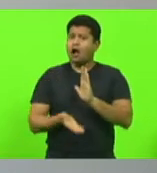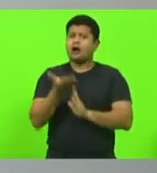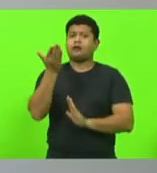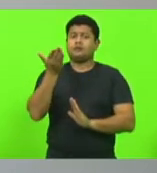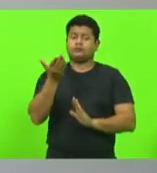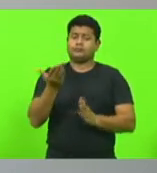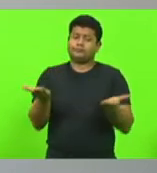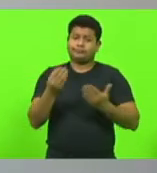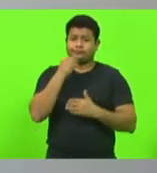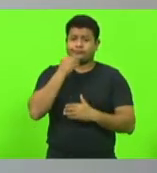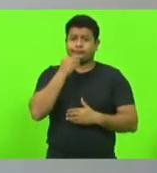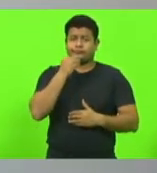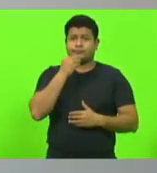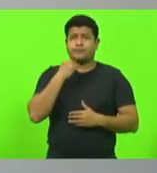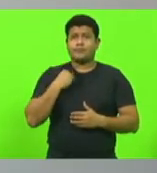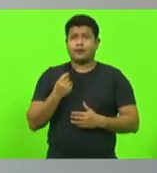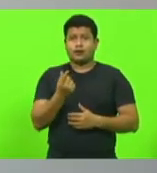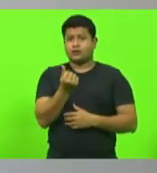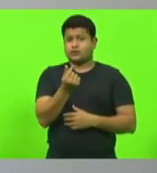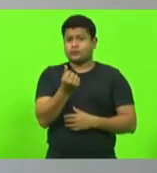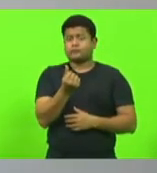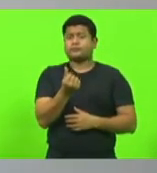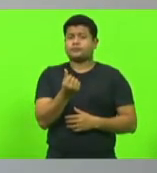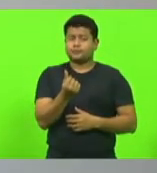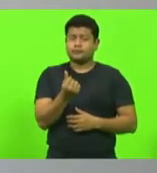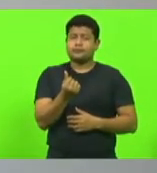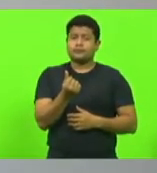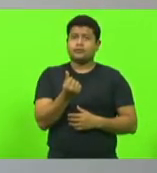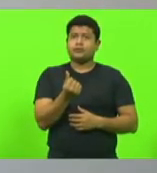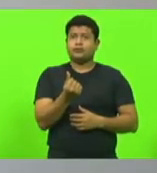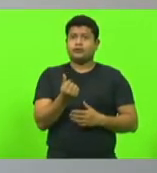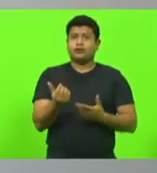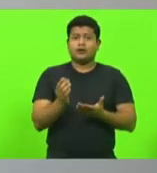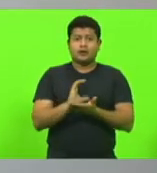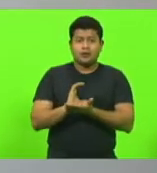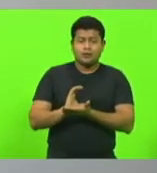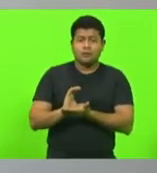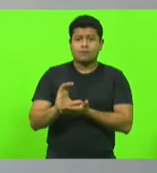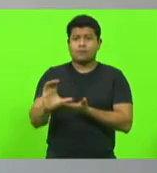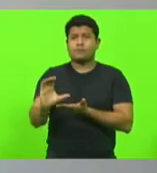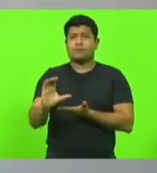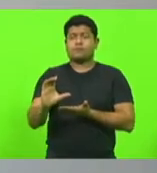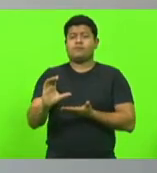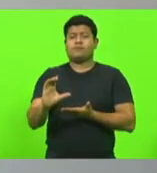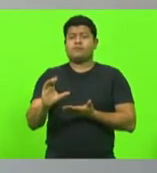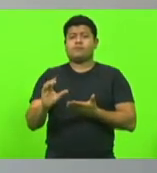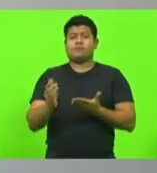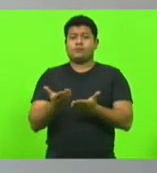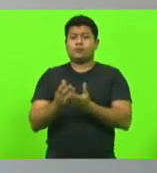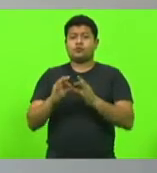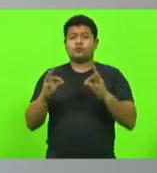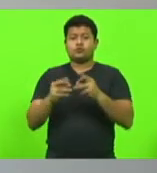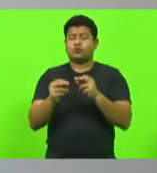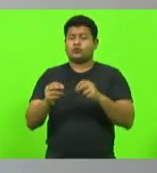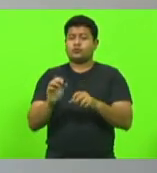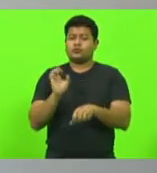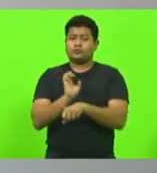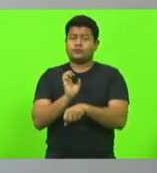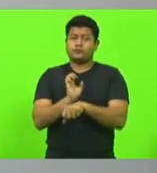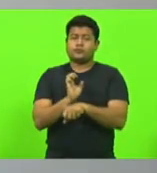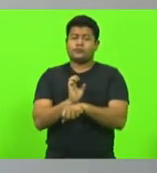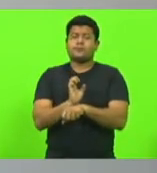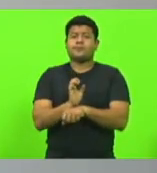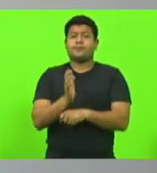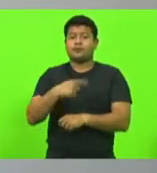que esse recurso ele é transferido para toda a estrutura do Estado, mas nós